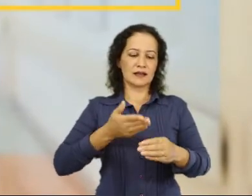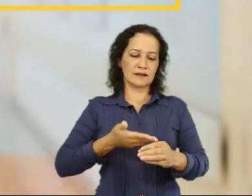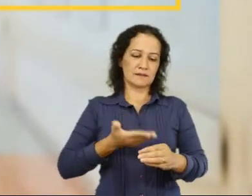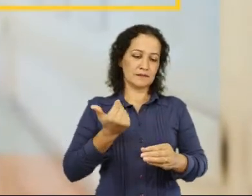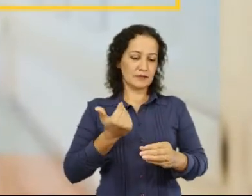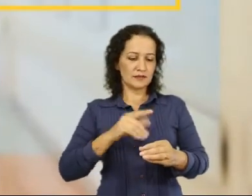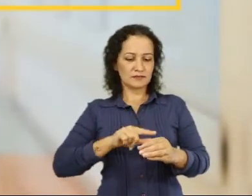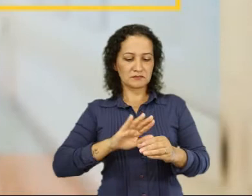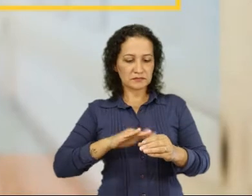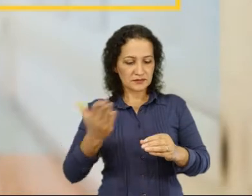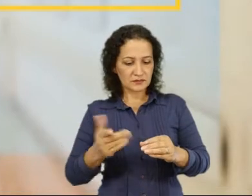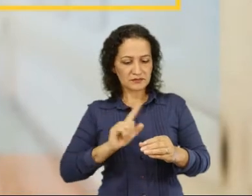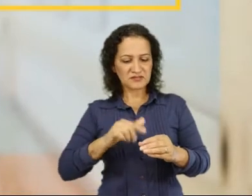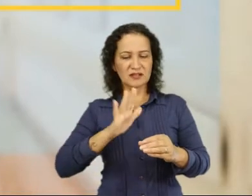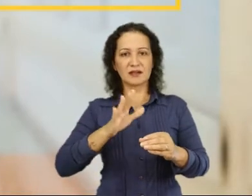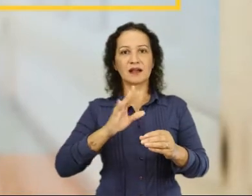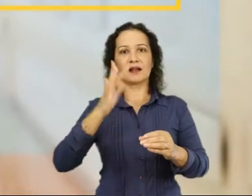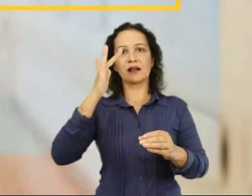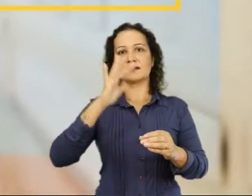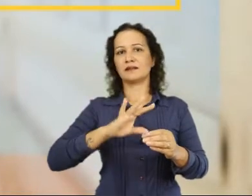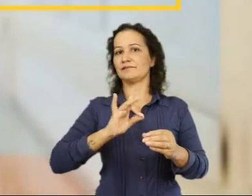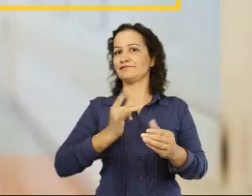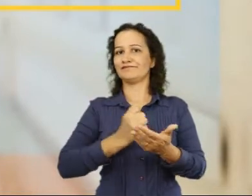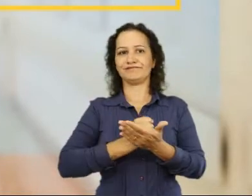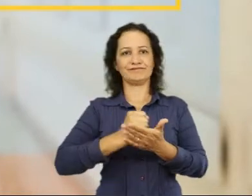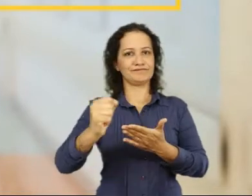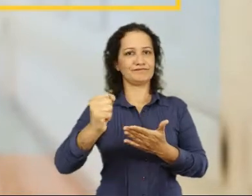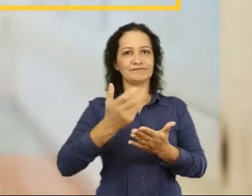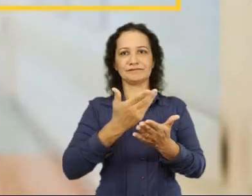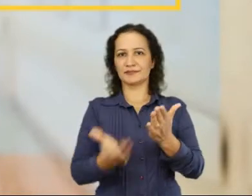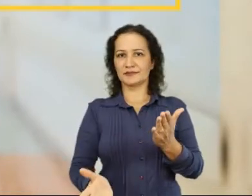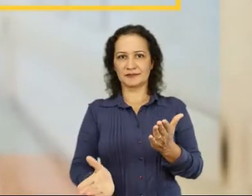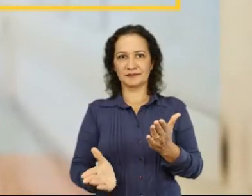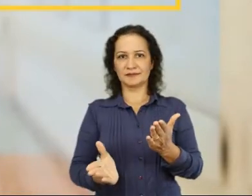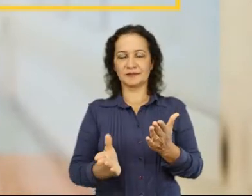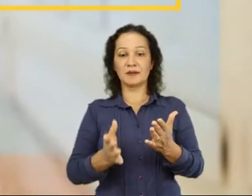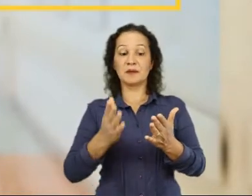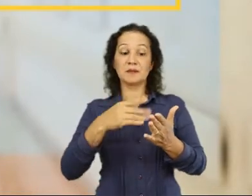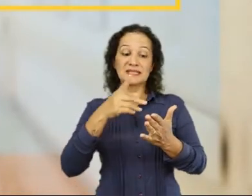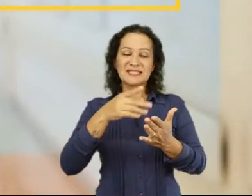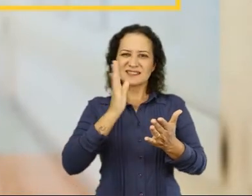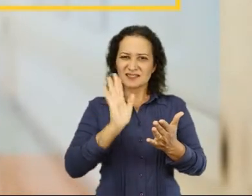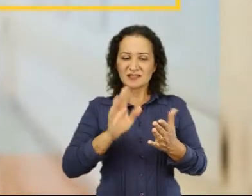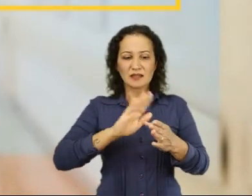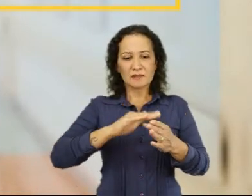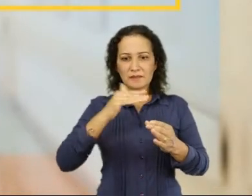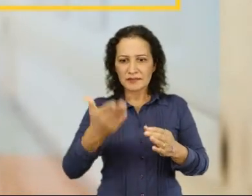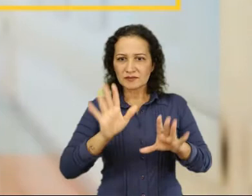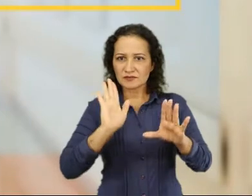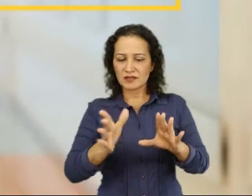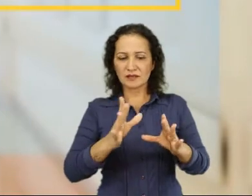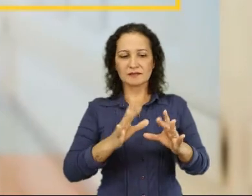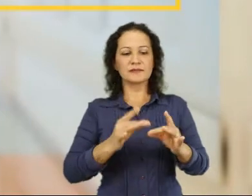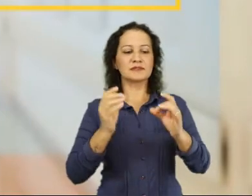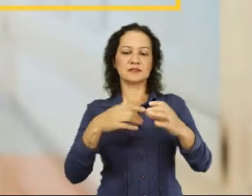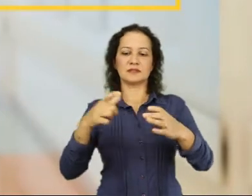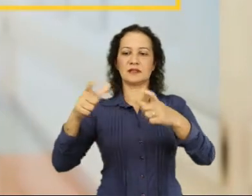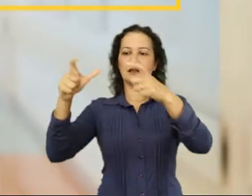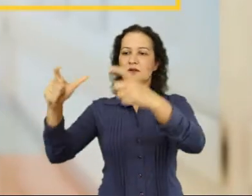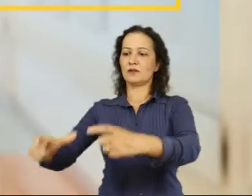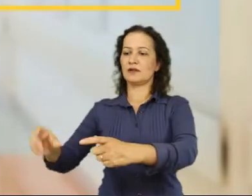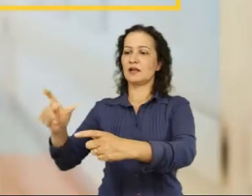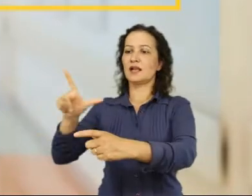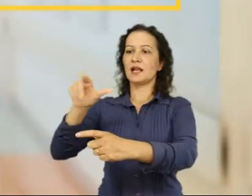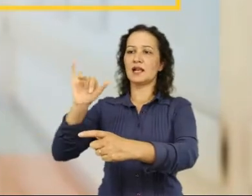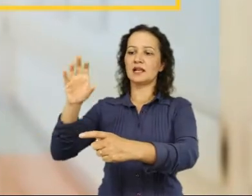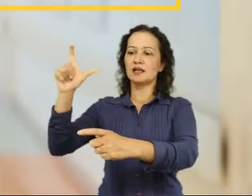à frente no curso e vão garantir que você despreze esses conteúdos de maneira adequada e